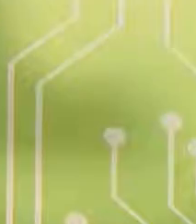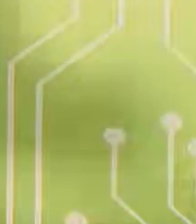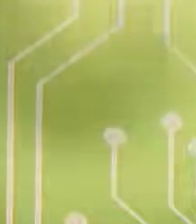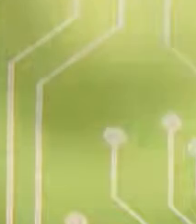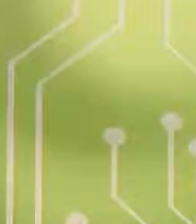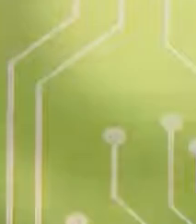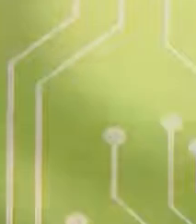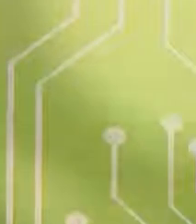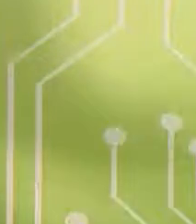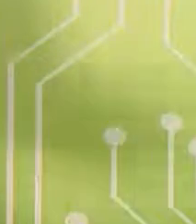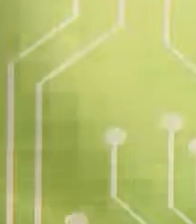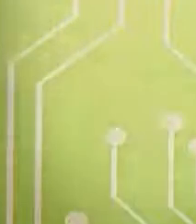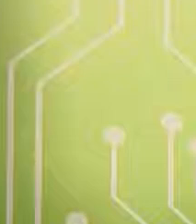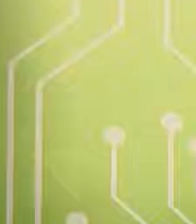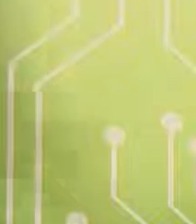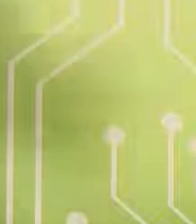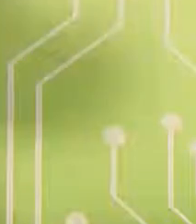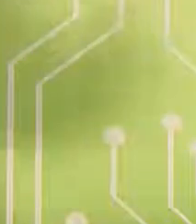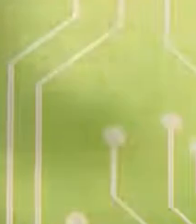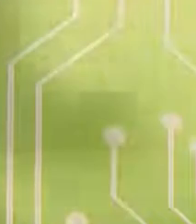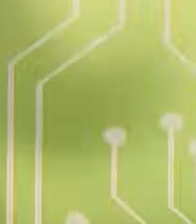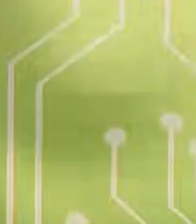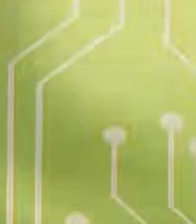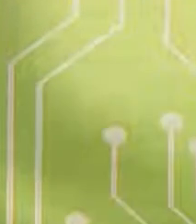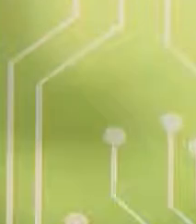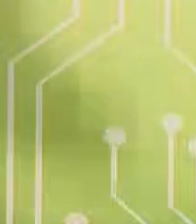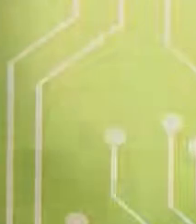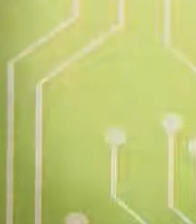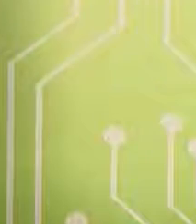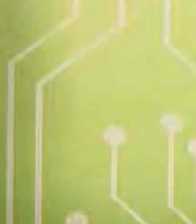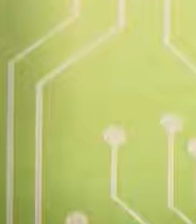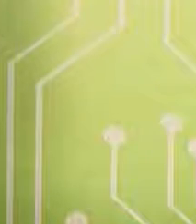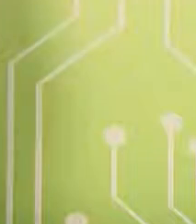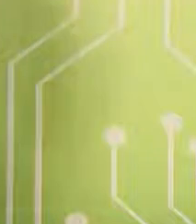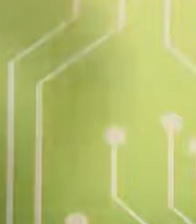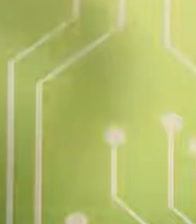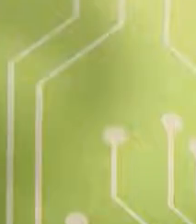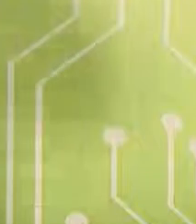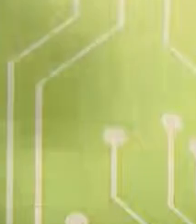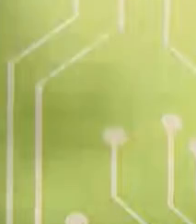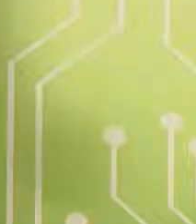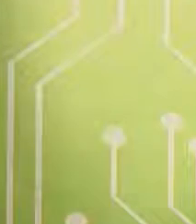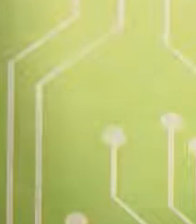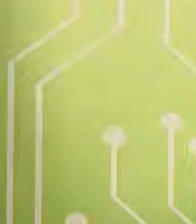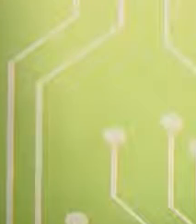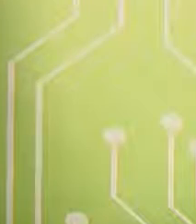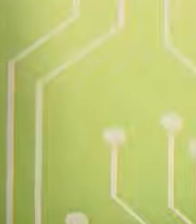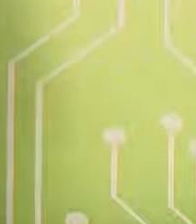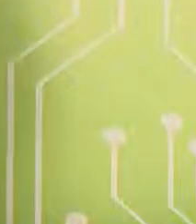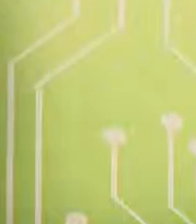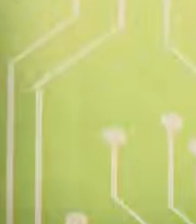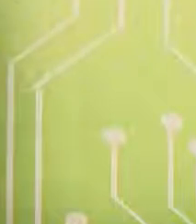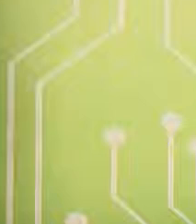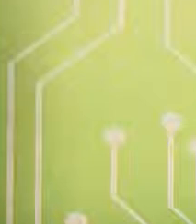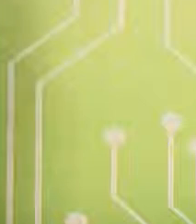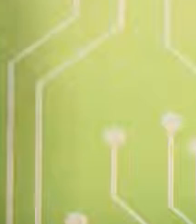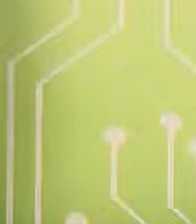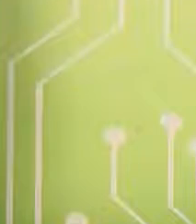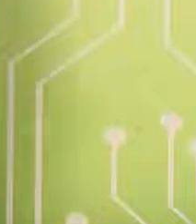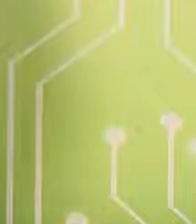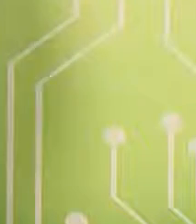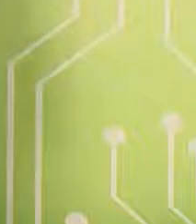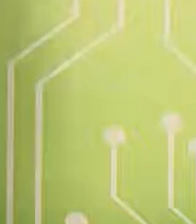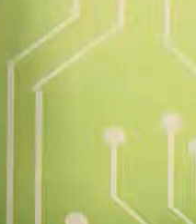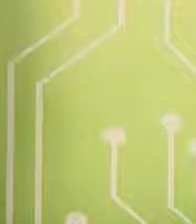de bens diferentes, nós nos organizamos diferentemente. Então, há 100 anos atrás, há 200